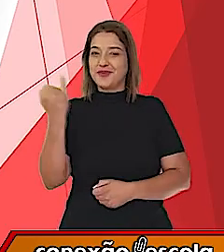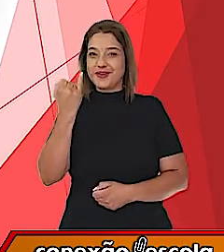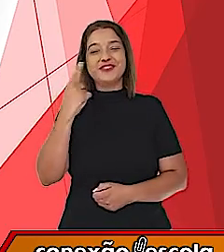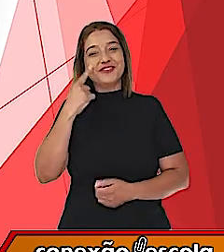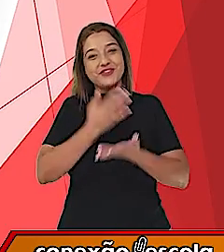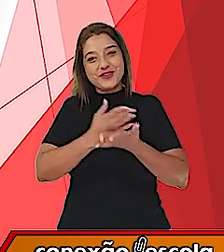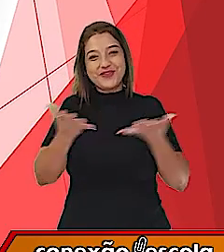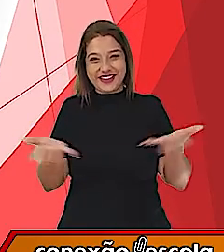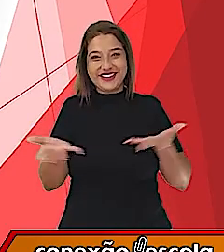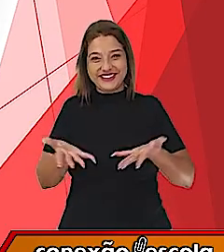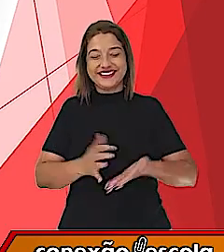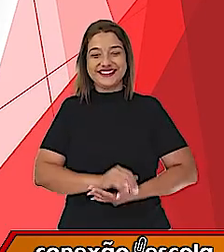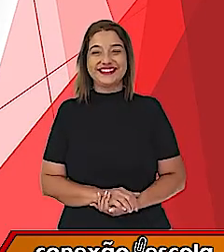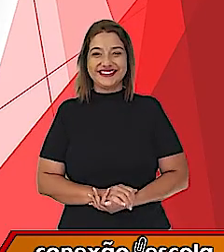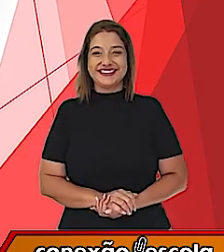Vamos começar?